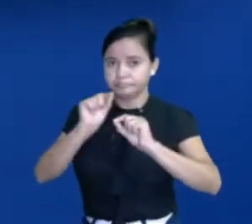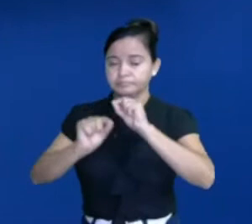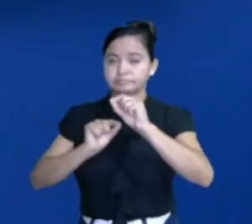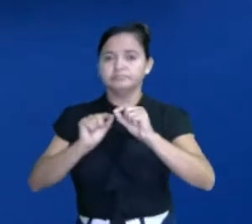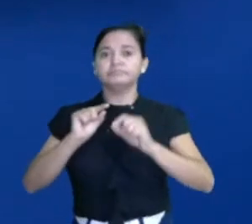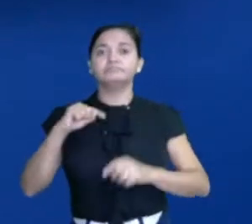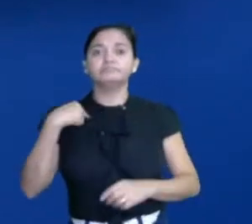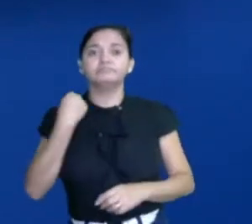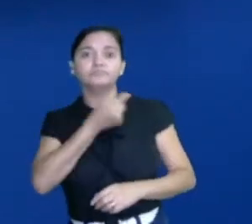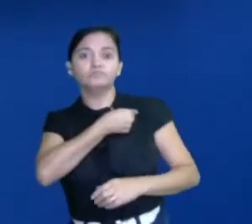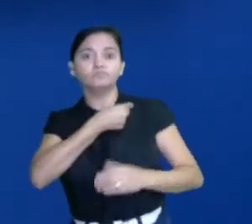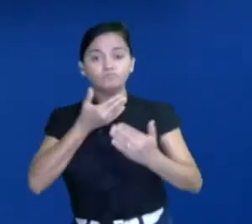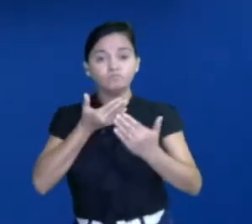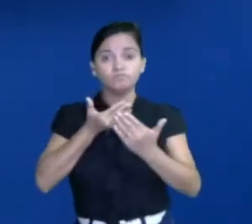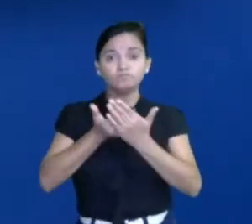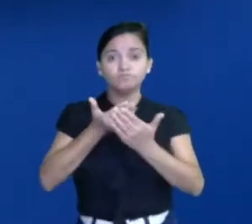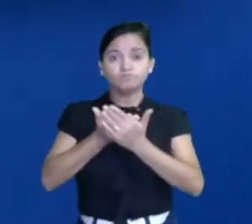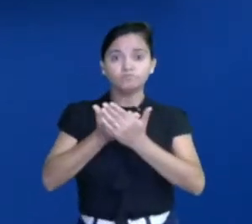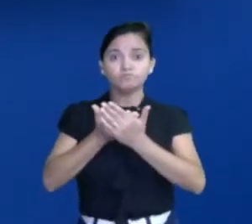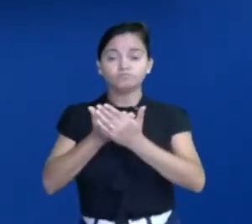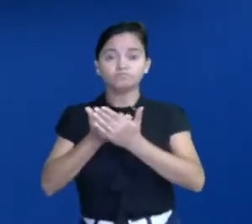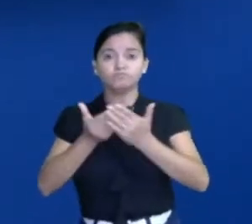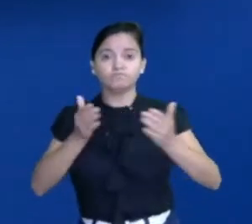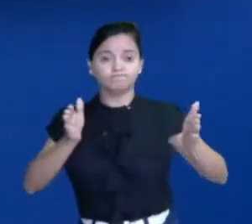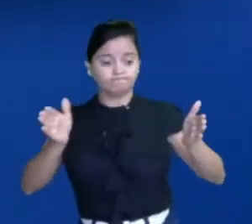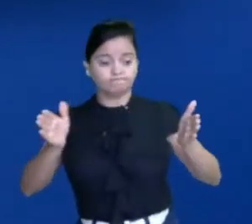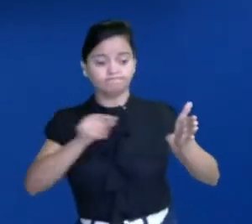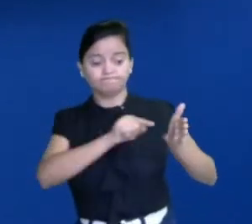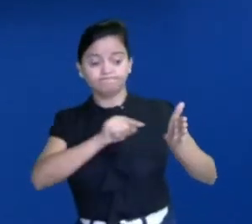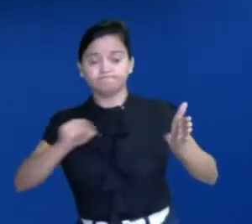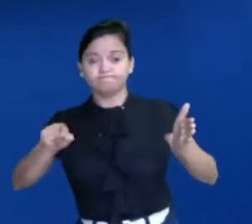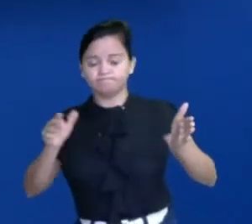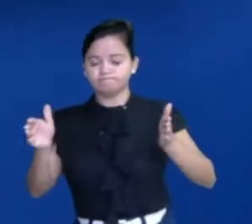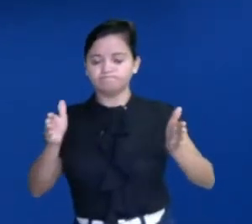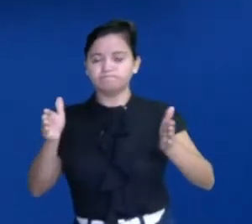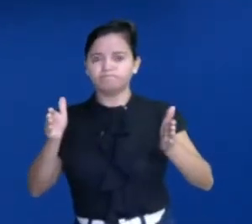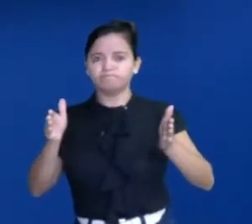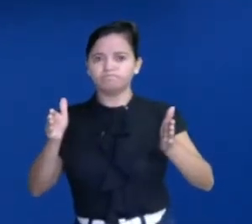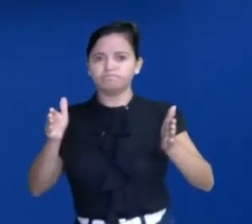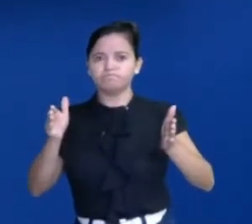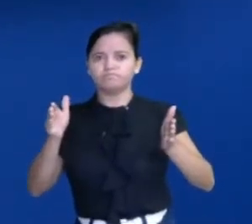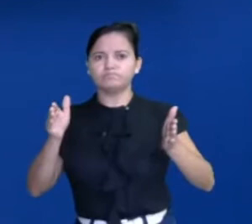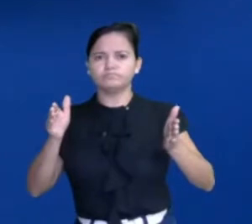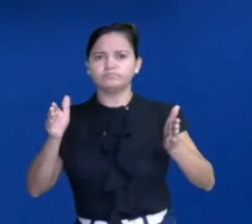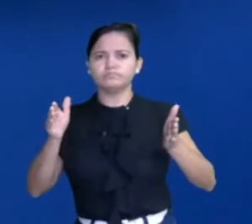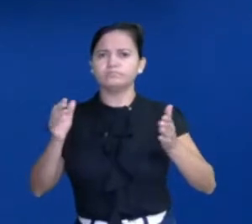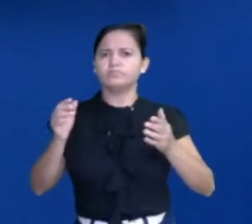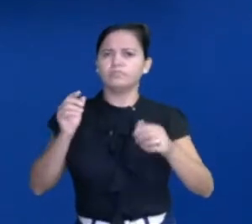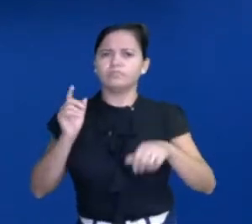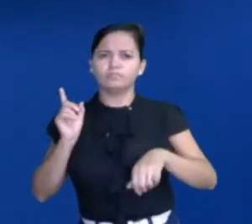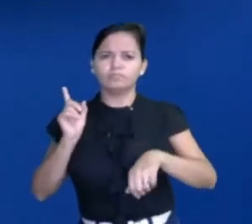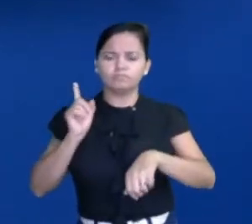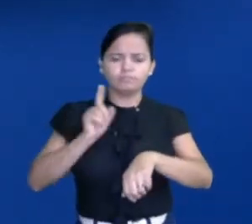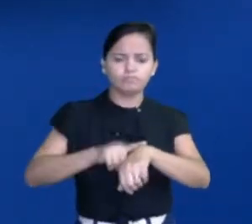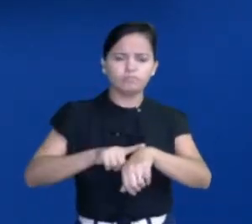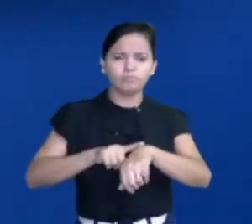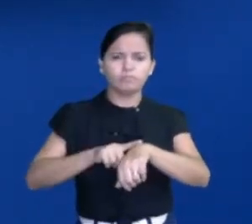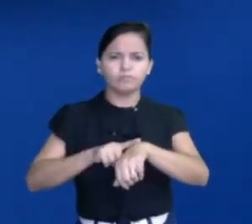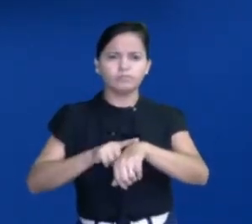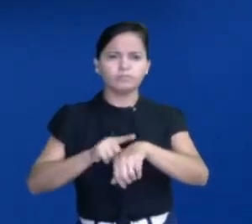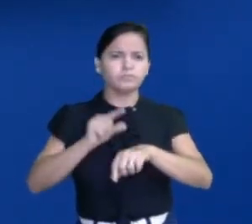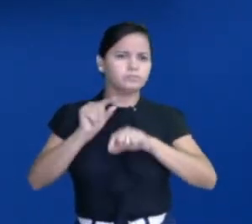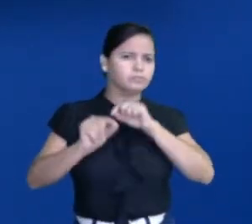estamos estudando esses períodos, a gente vai observar através do tempo cronológico, ou